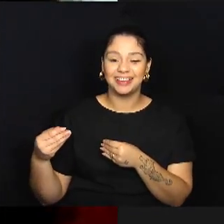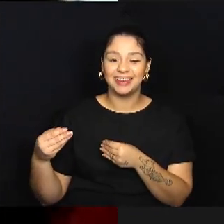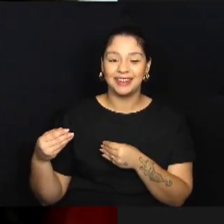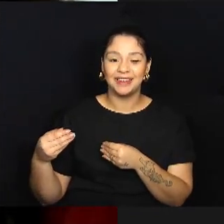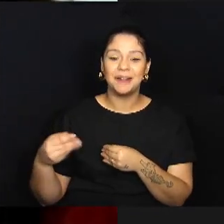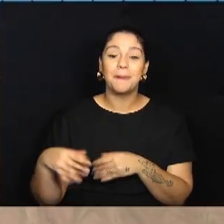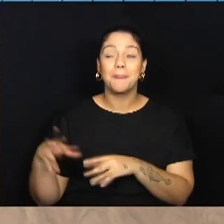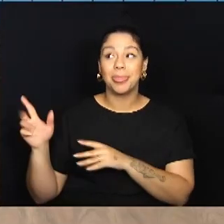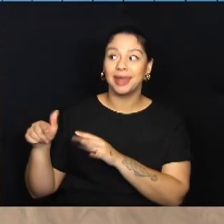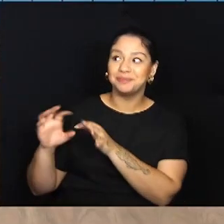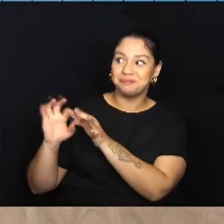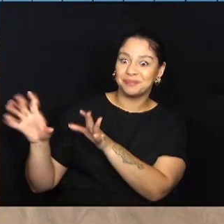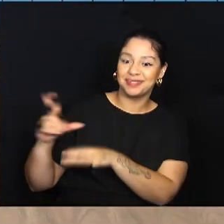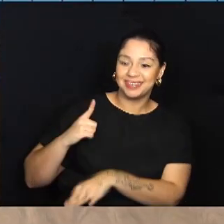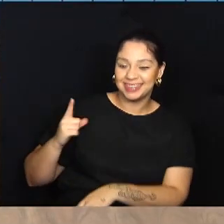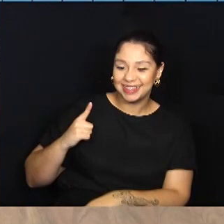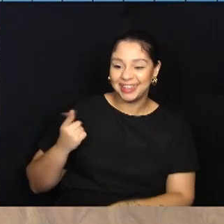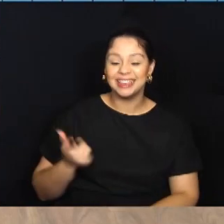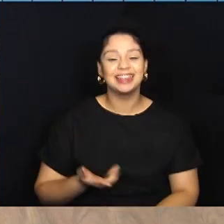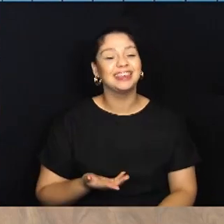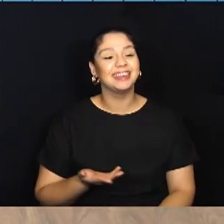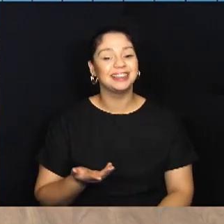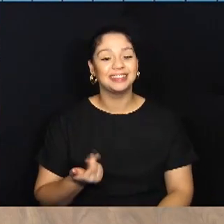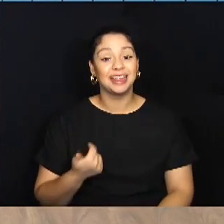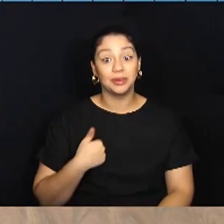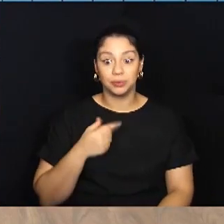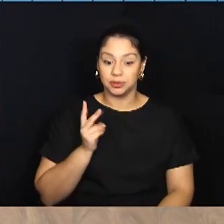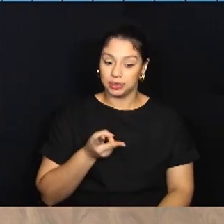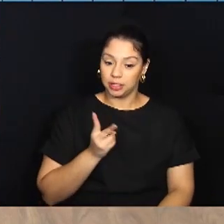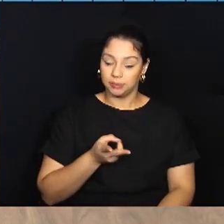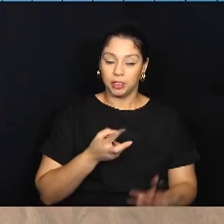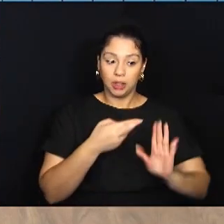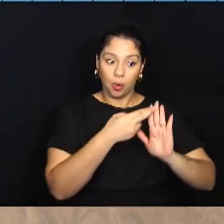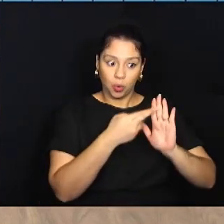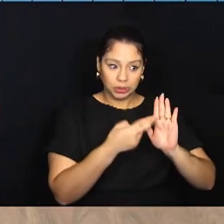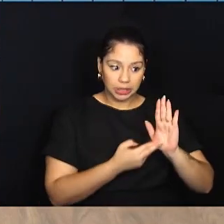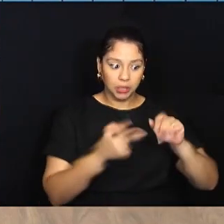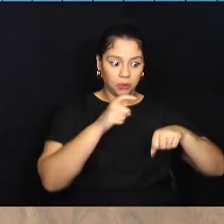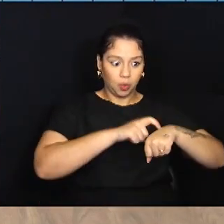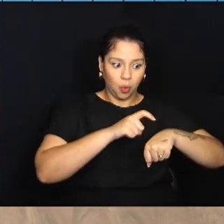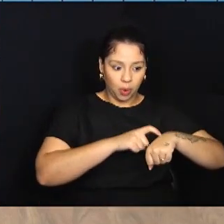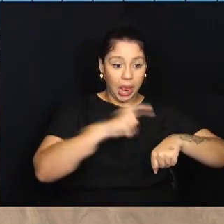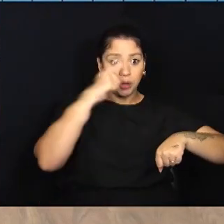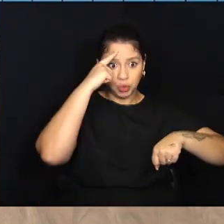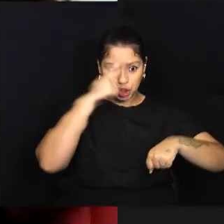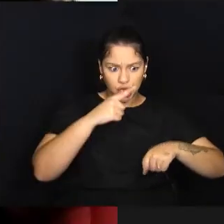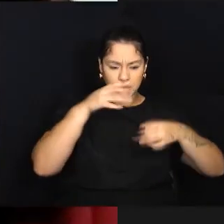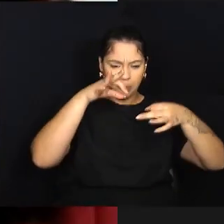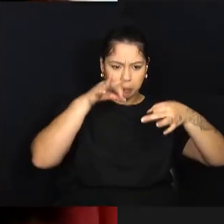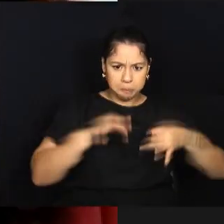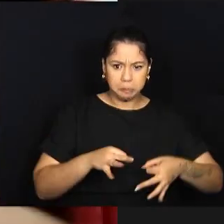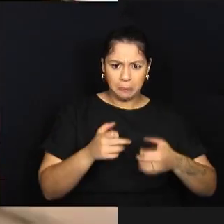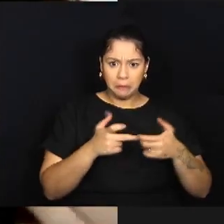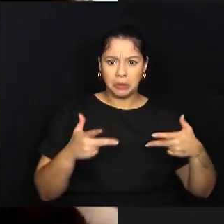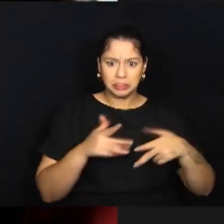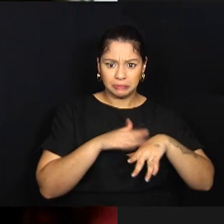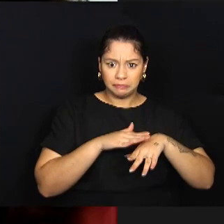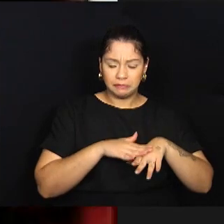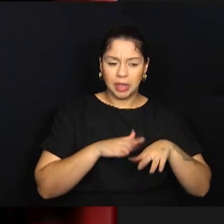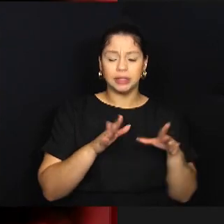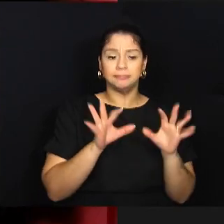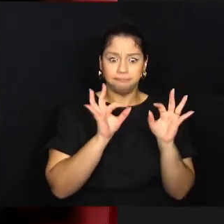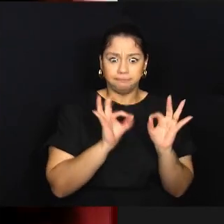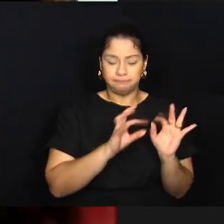então. Então, eu sou aquela que, não, roteiro, horário, dia, o que vai fazer, né?